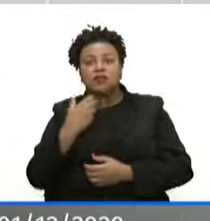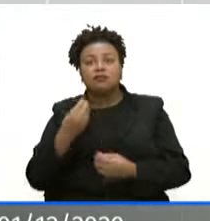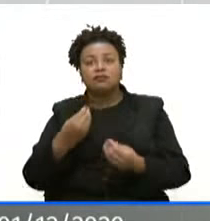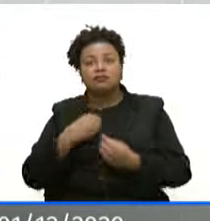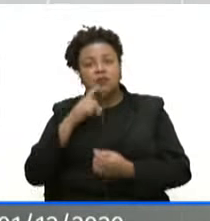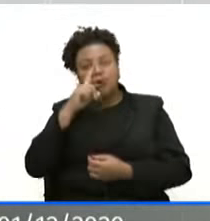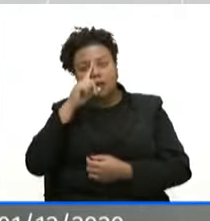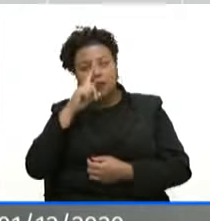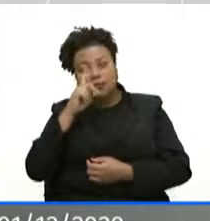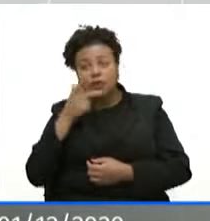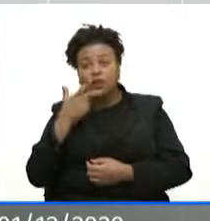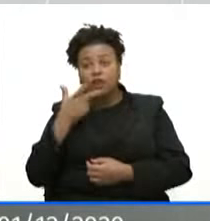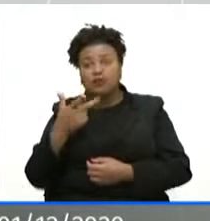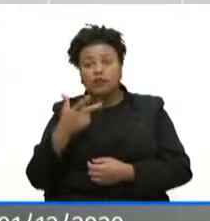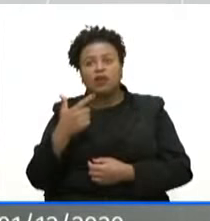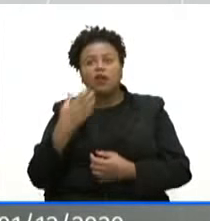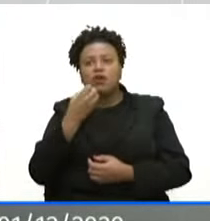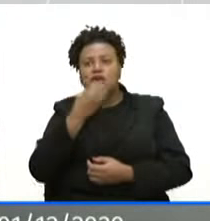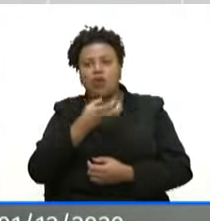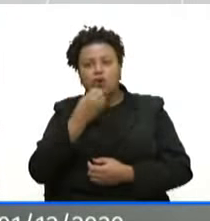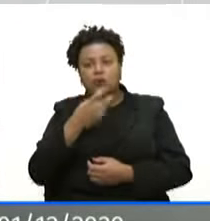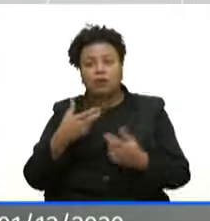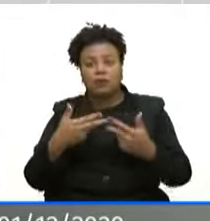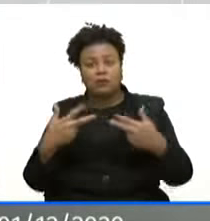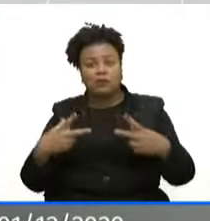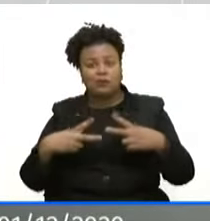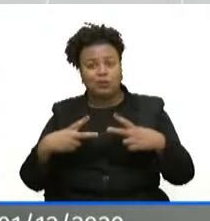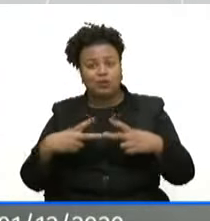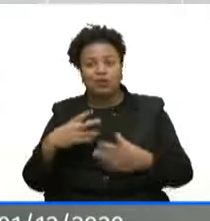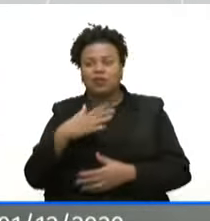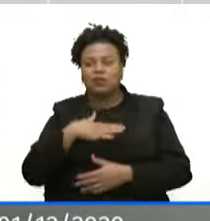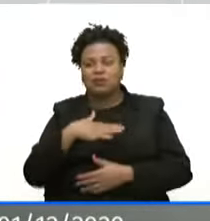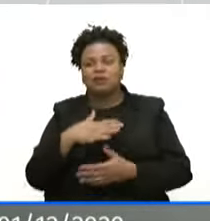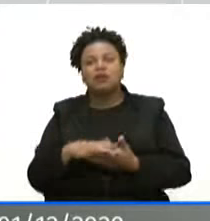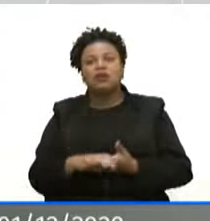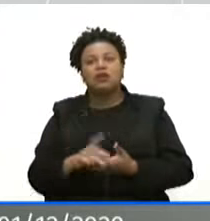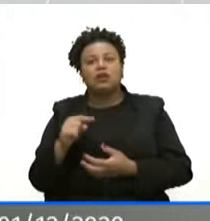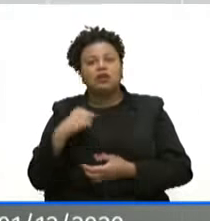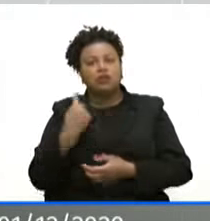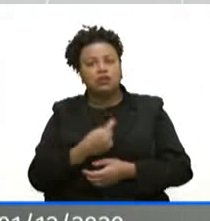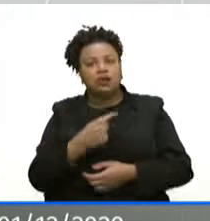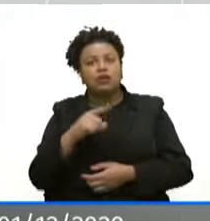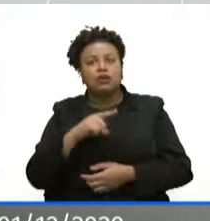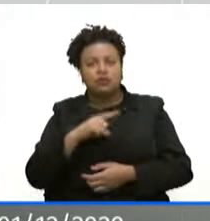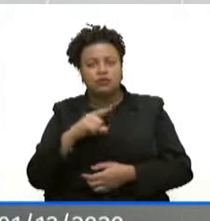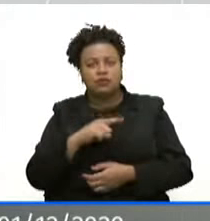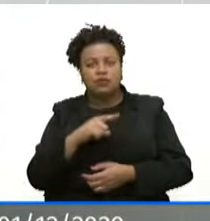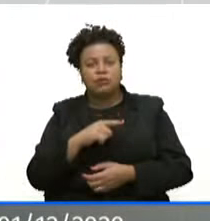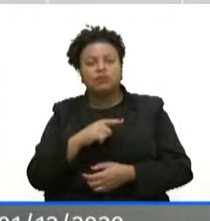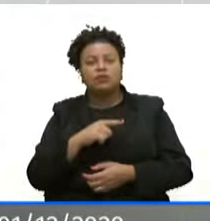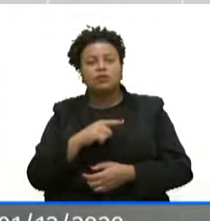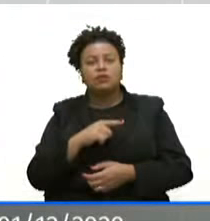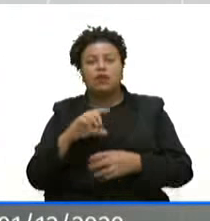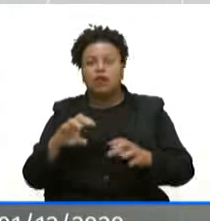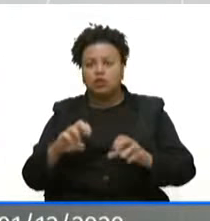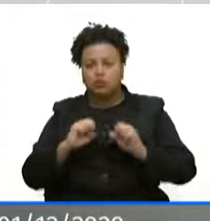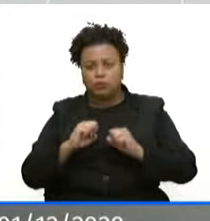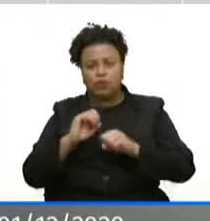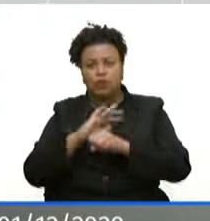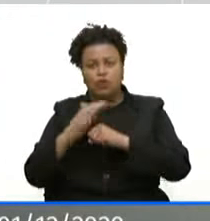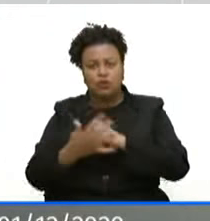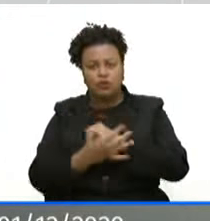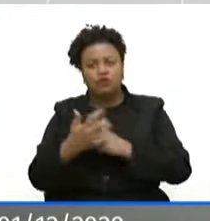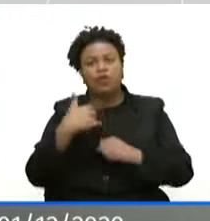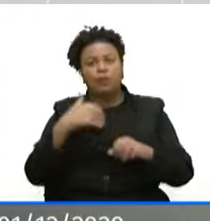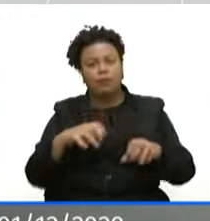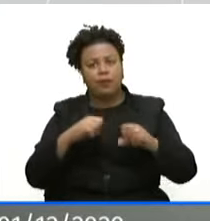risco. Eu quero dizer que, quero contar aqui um caso pessoal para vocês. A gente teve, pegou Covid, eu acabei